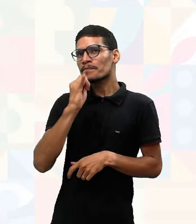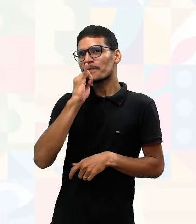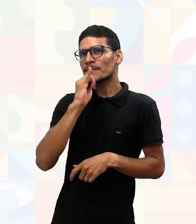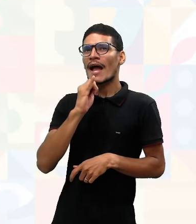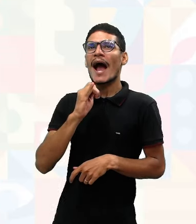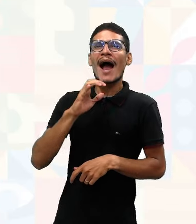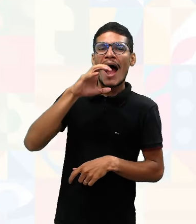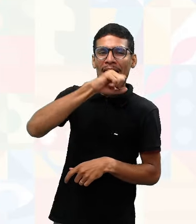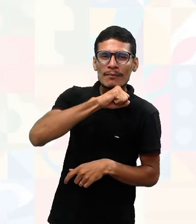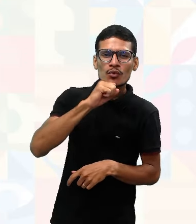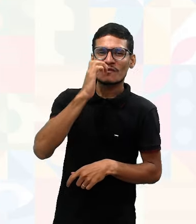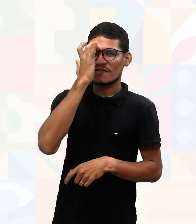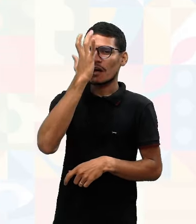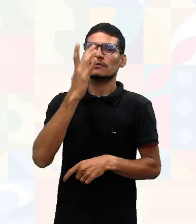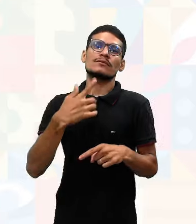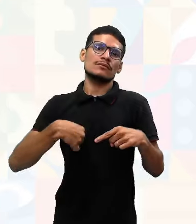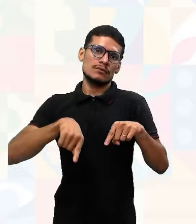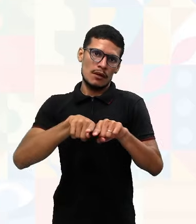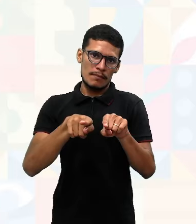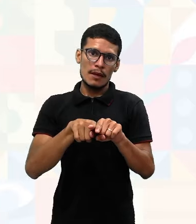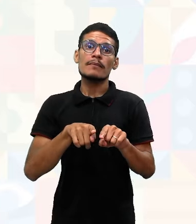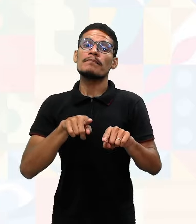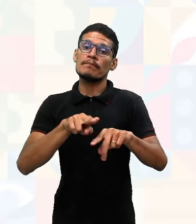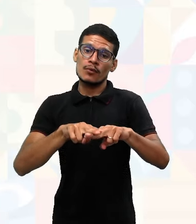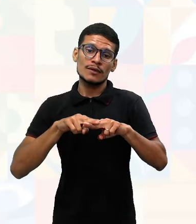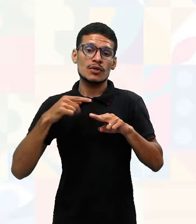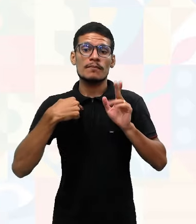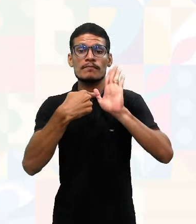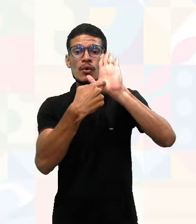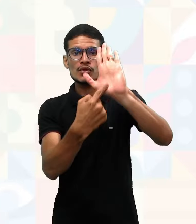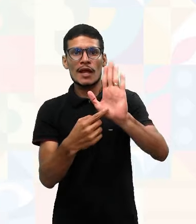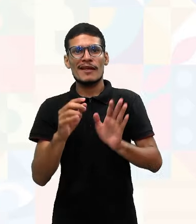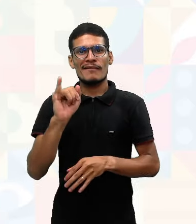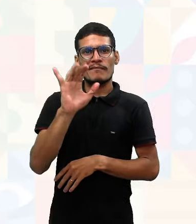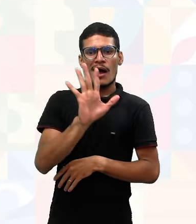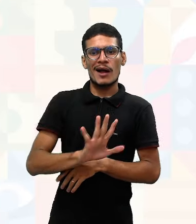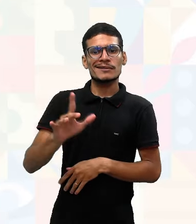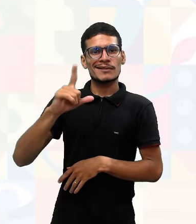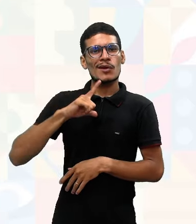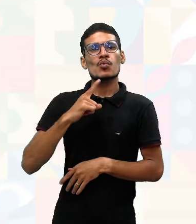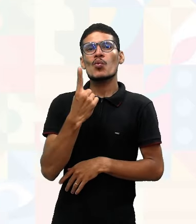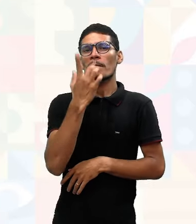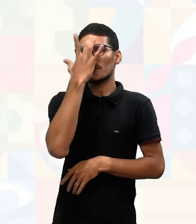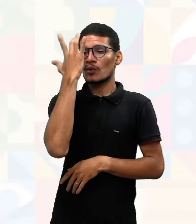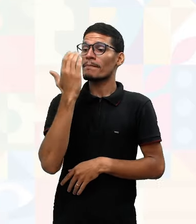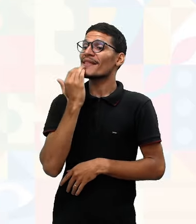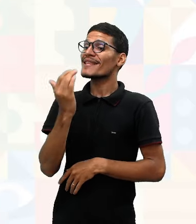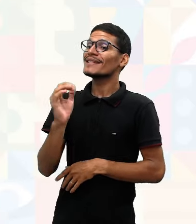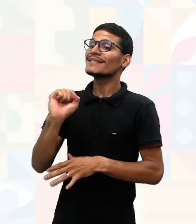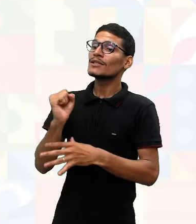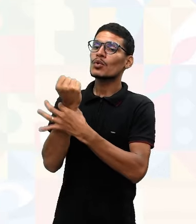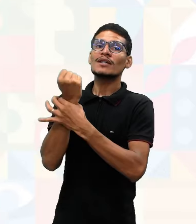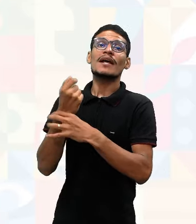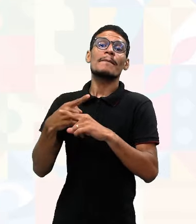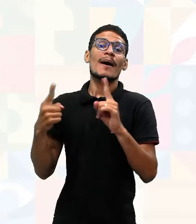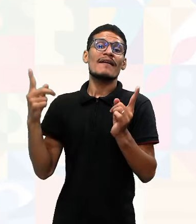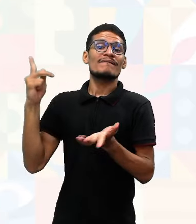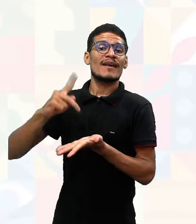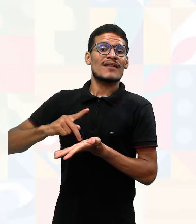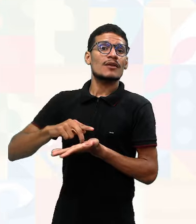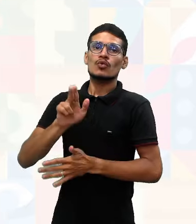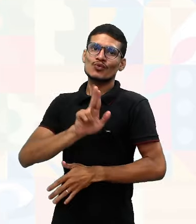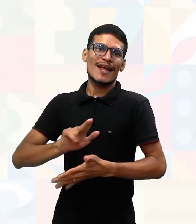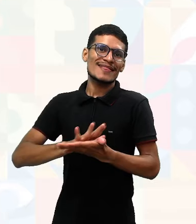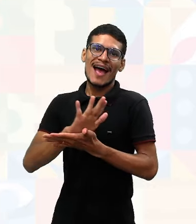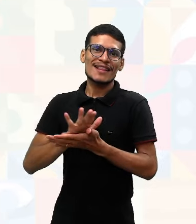prático e fácil possível. Então, eu pus aqui nessa ilustração uma pessoa pedindo por segurança, mas, na verdade, ela não usa o capacete,